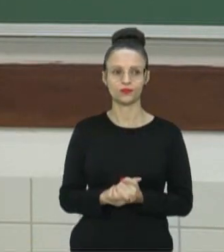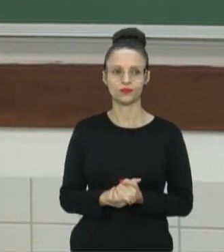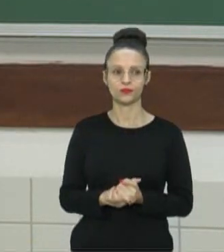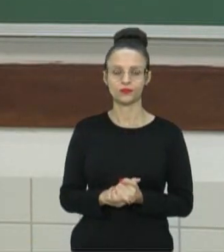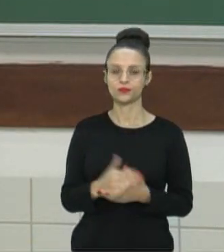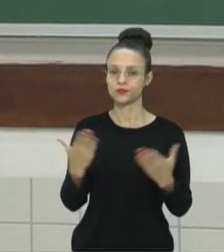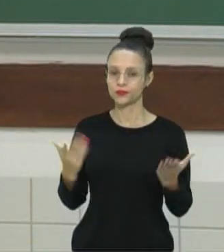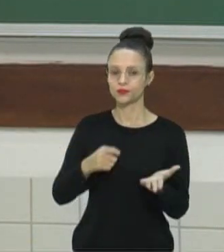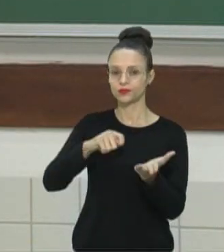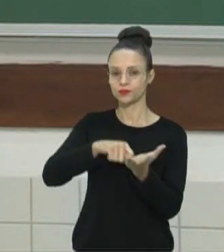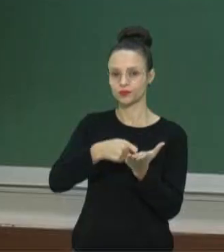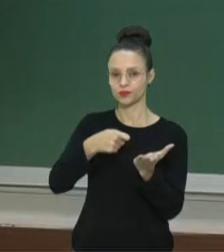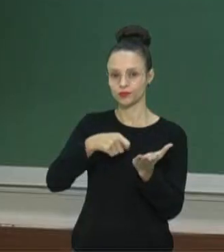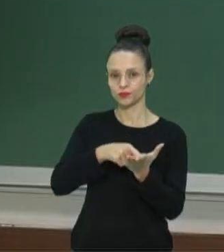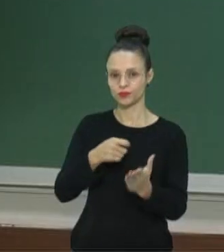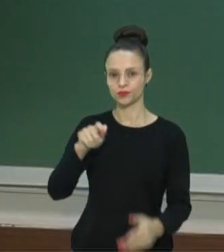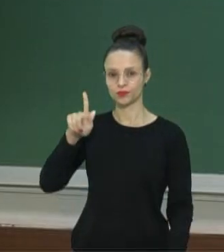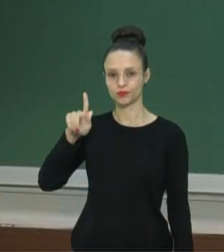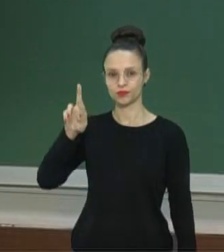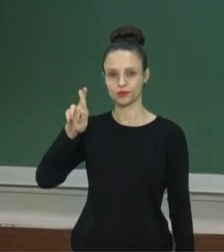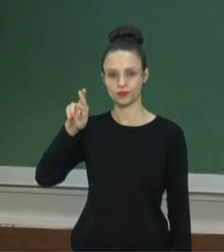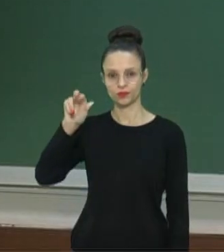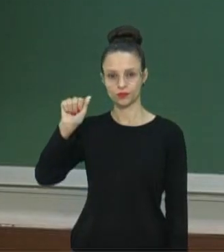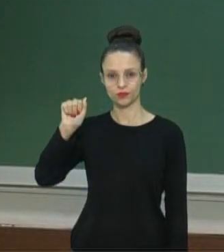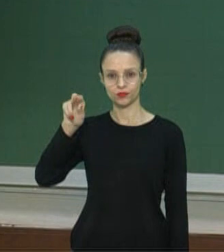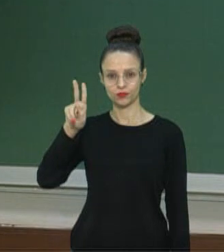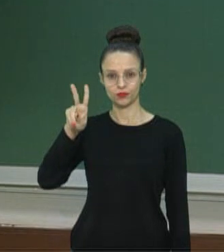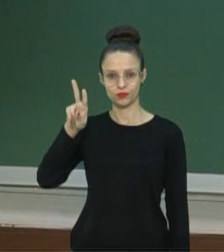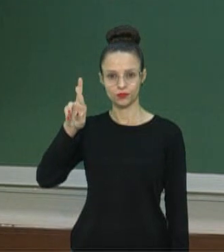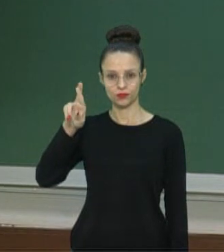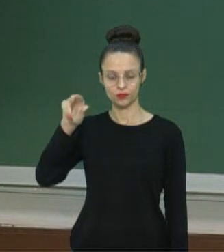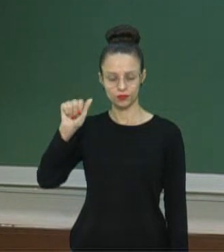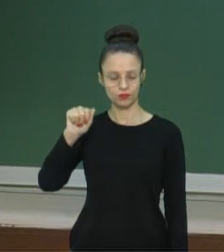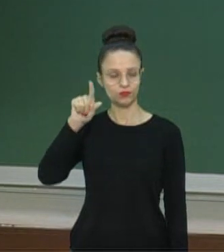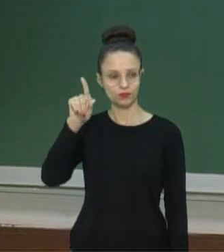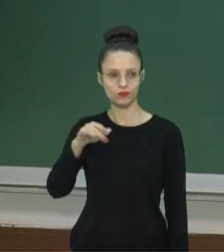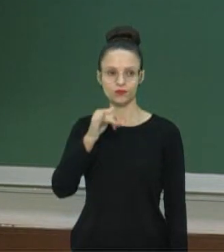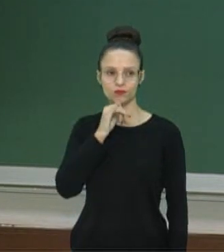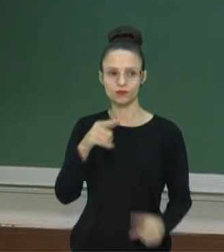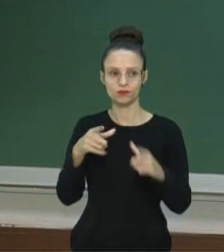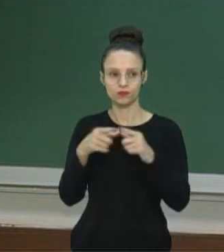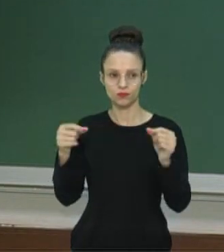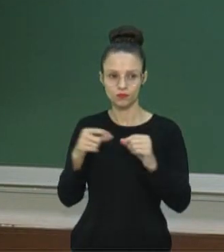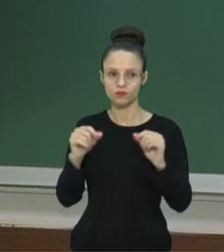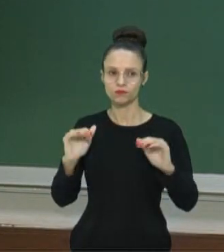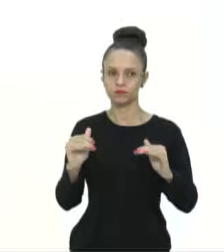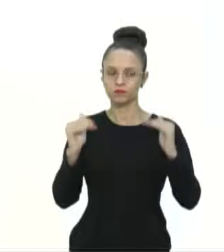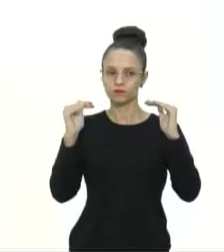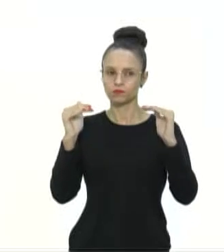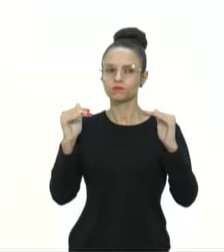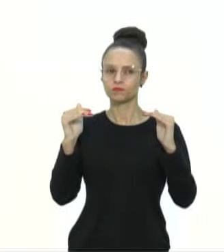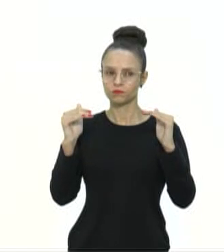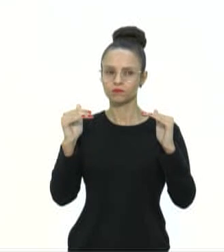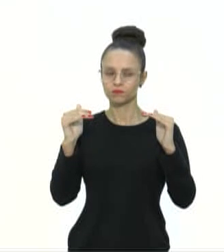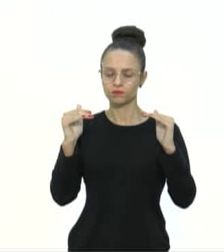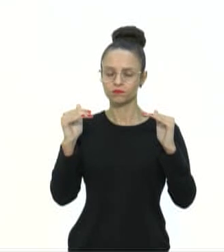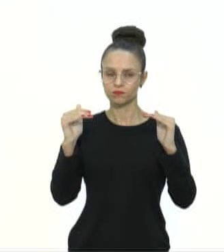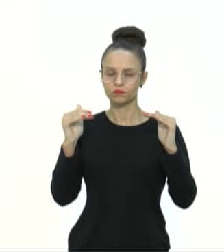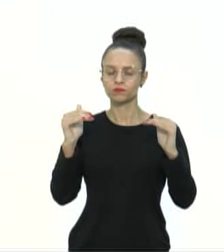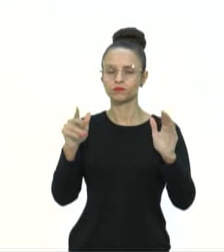Voltando na gravura, exemplo de arte do Japão, característica como refinamento e